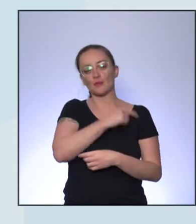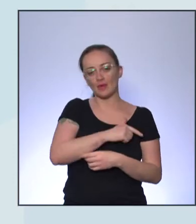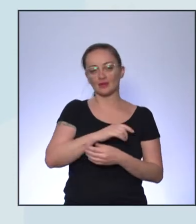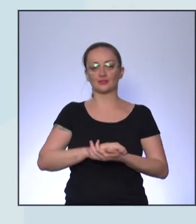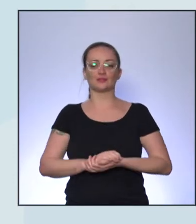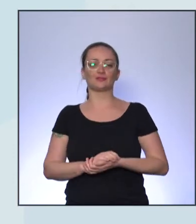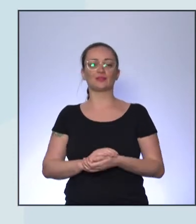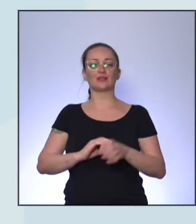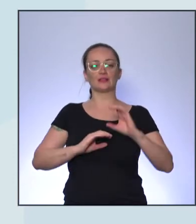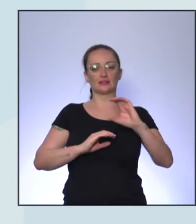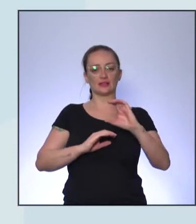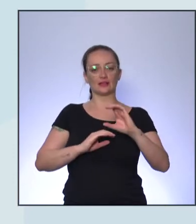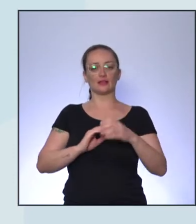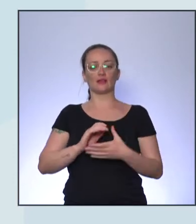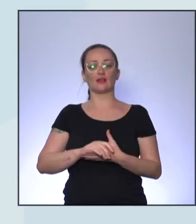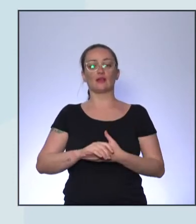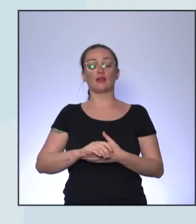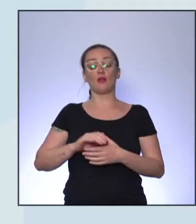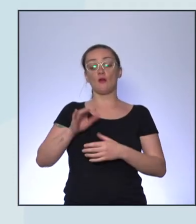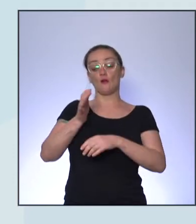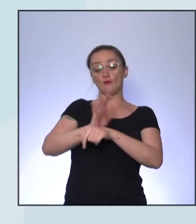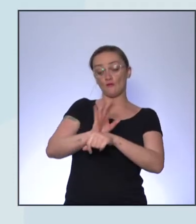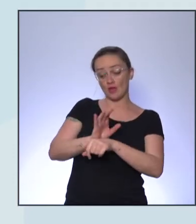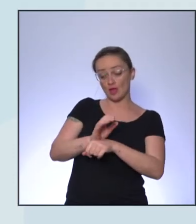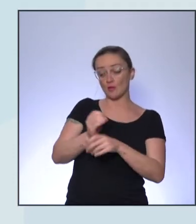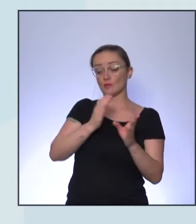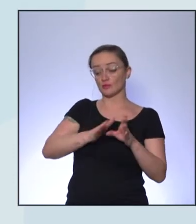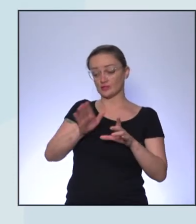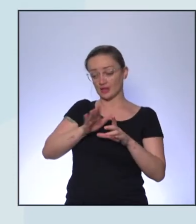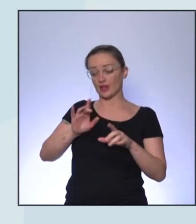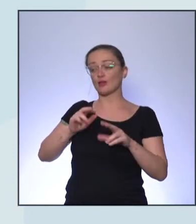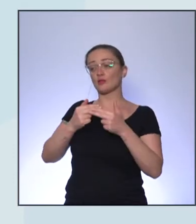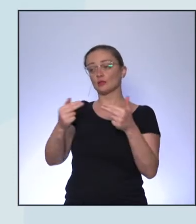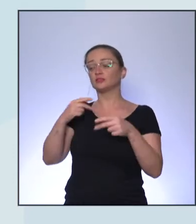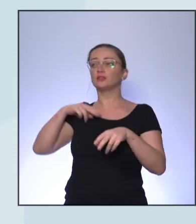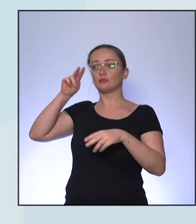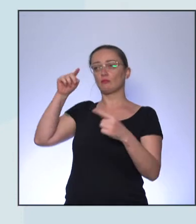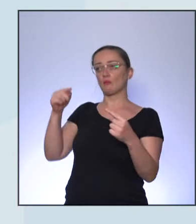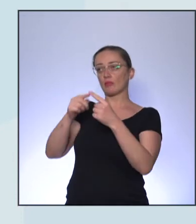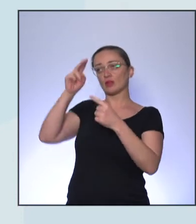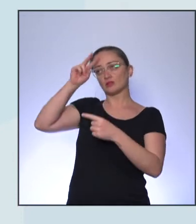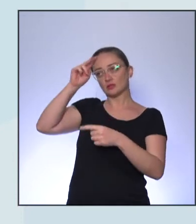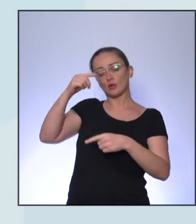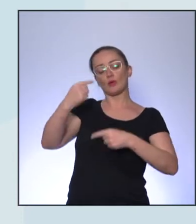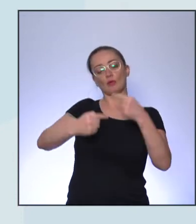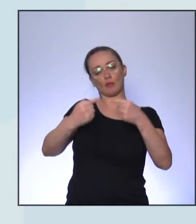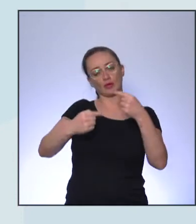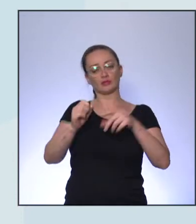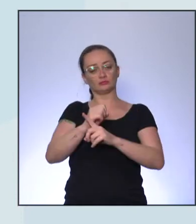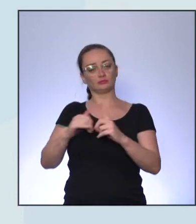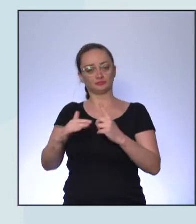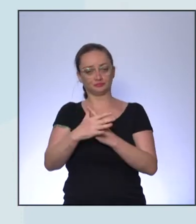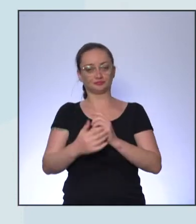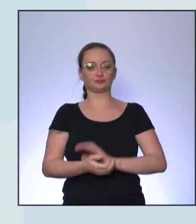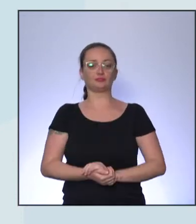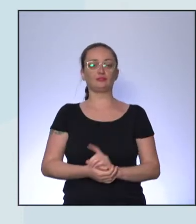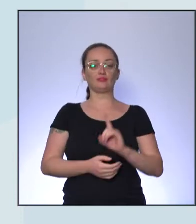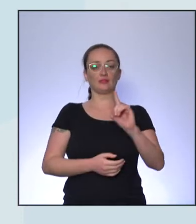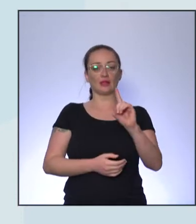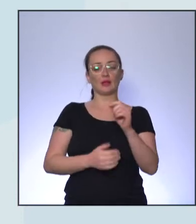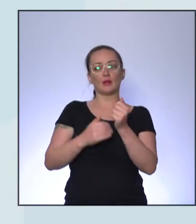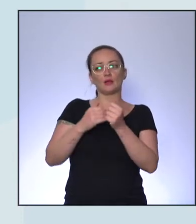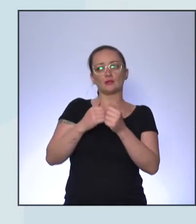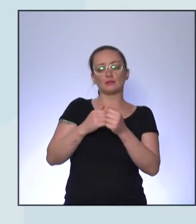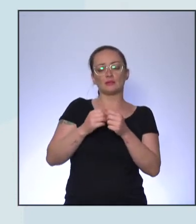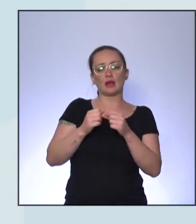comédia. C, são filmes ou séries baseados em episódios históricos, políticos ou sociais. D, ação